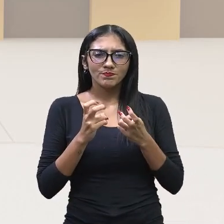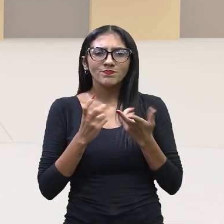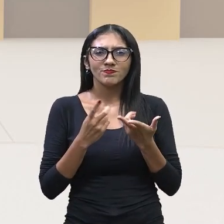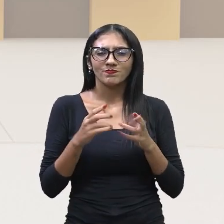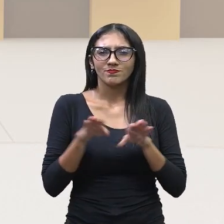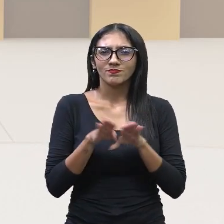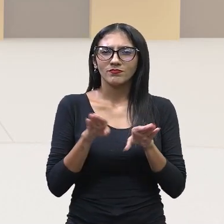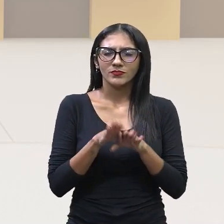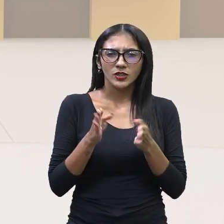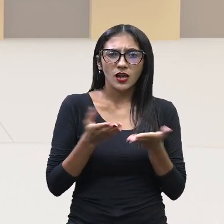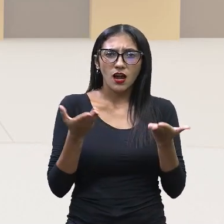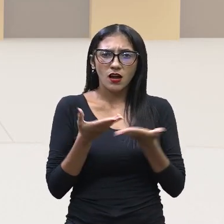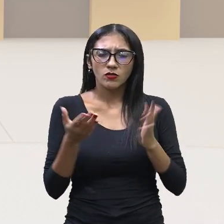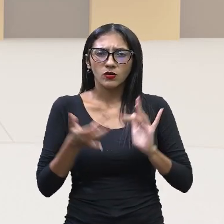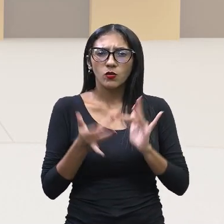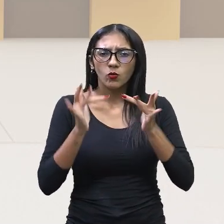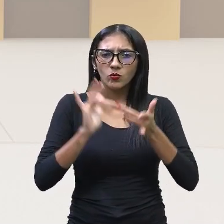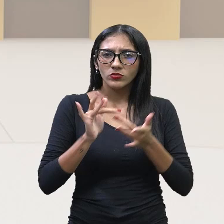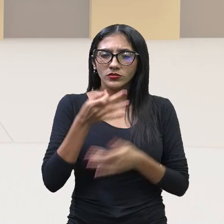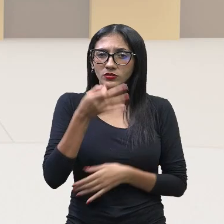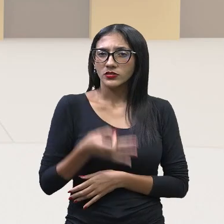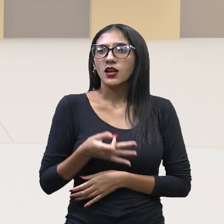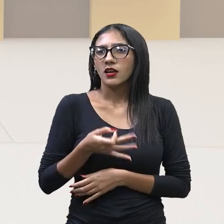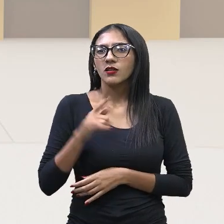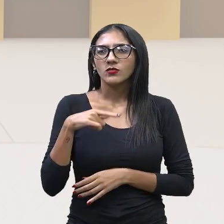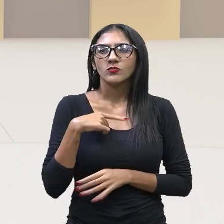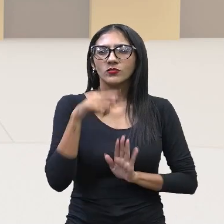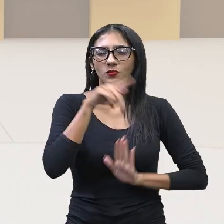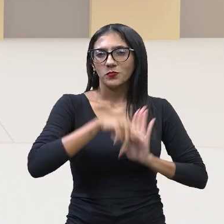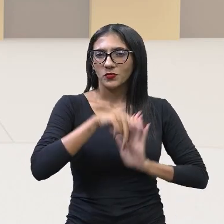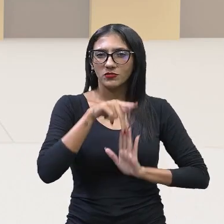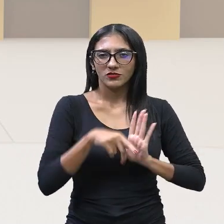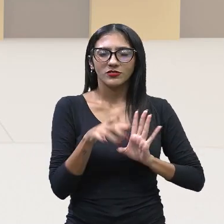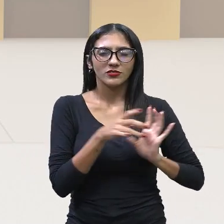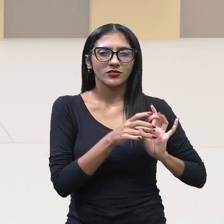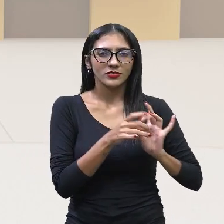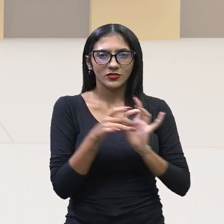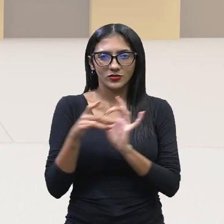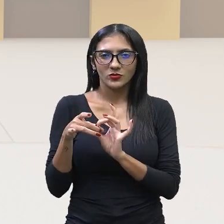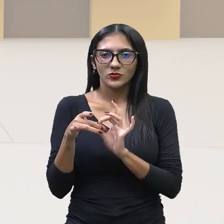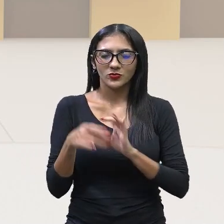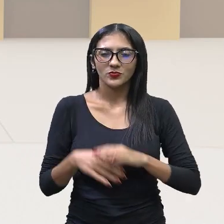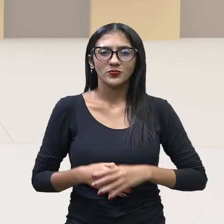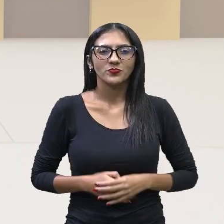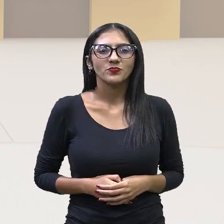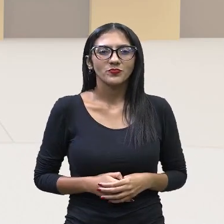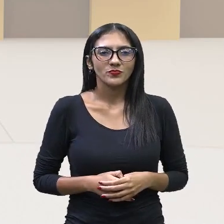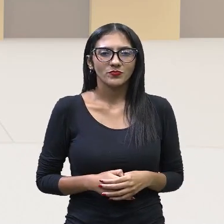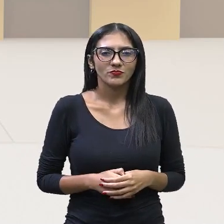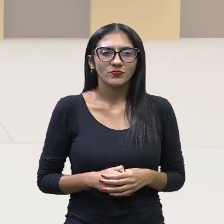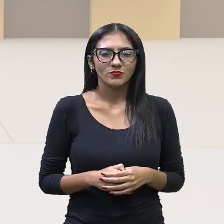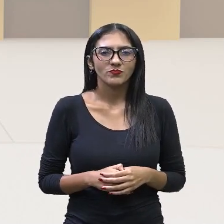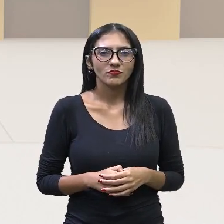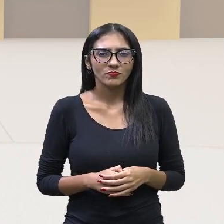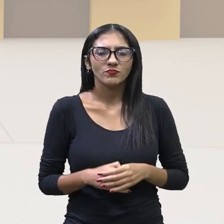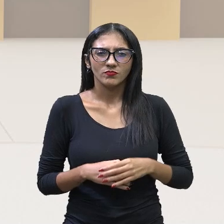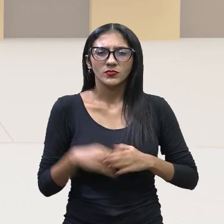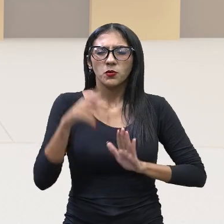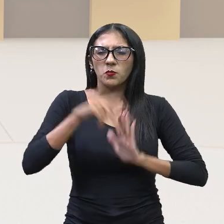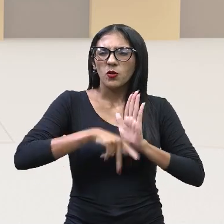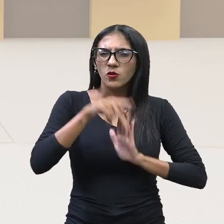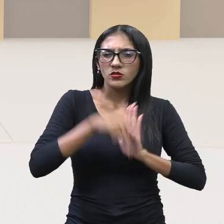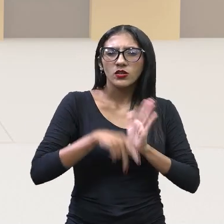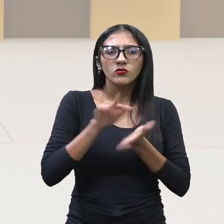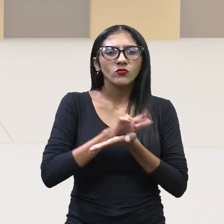Tiveram uma compreensão agora do que verdadeiramente é o projeto integrador, ou no plural, projetos